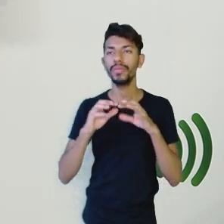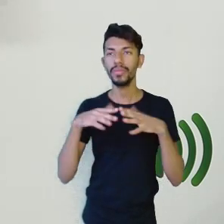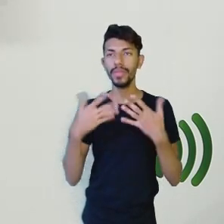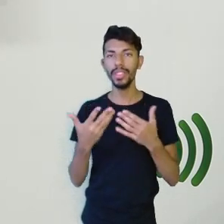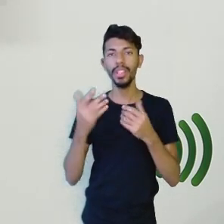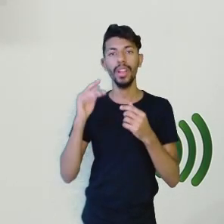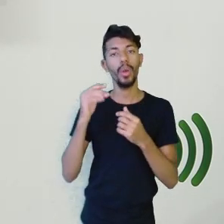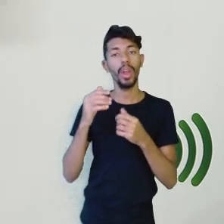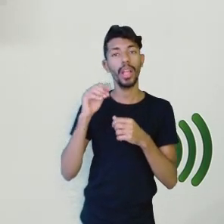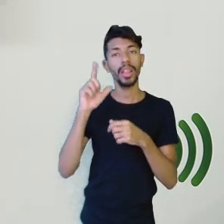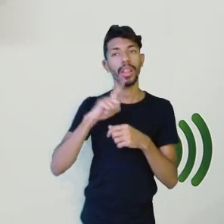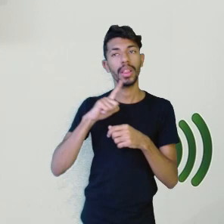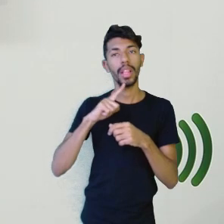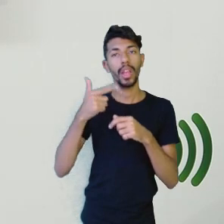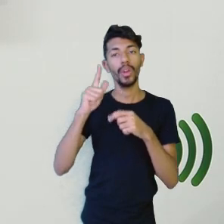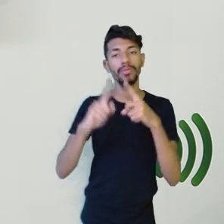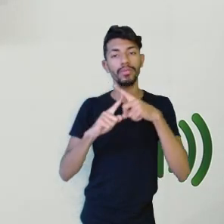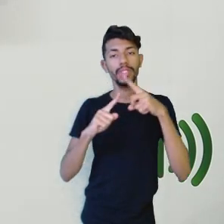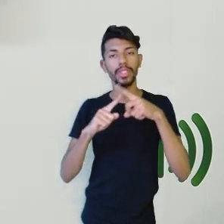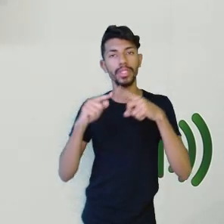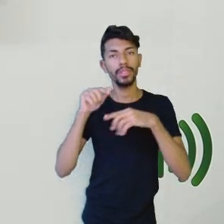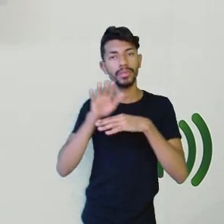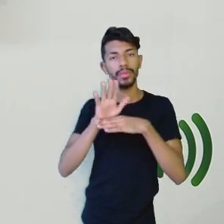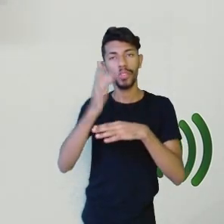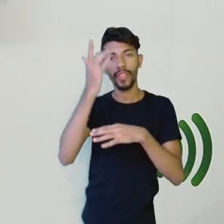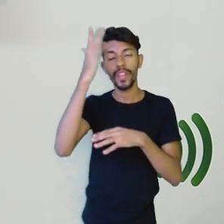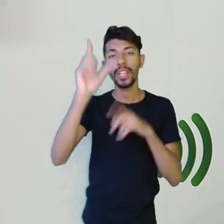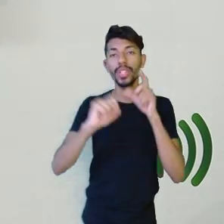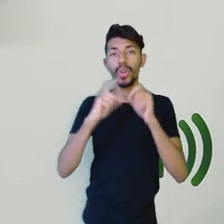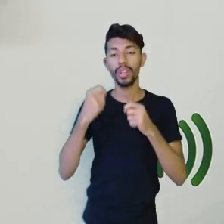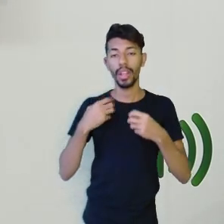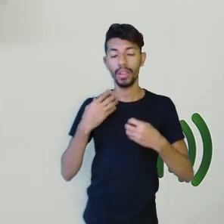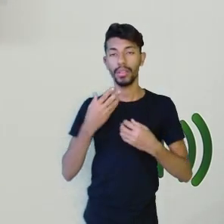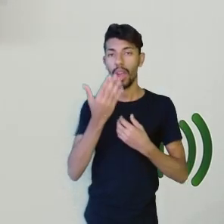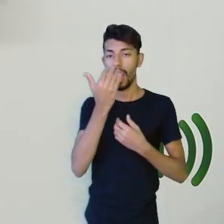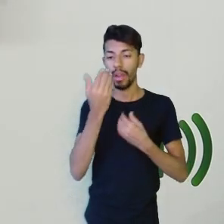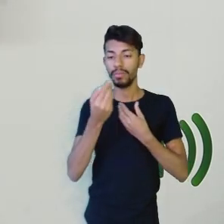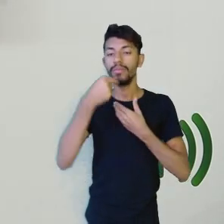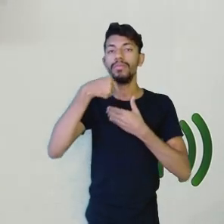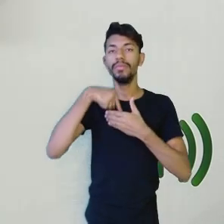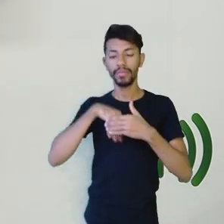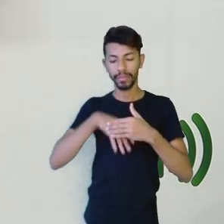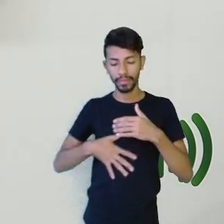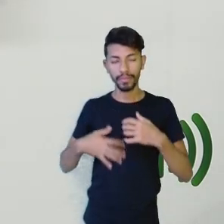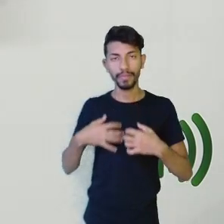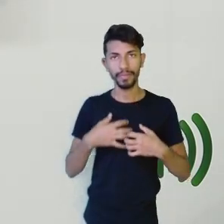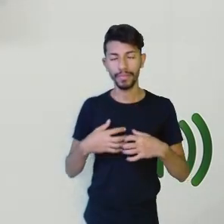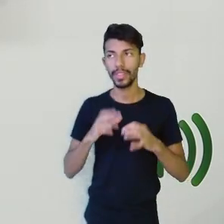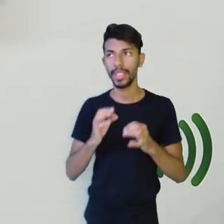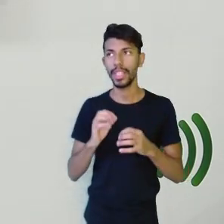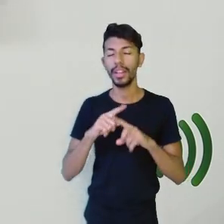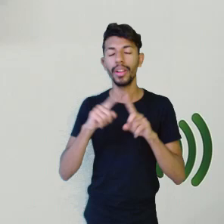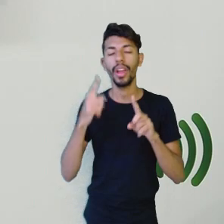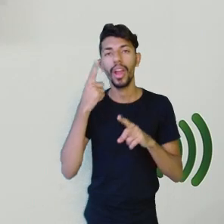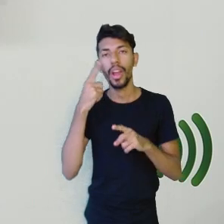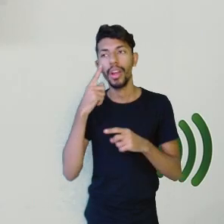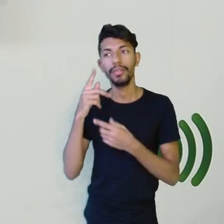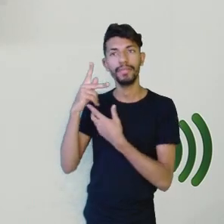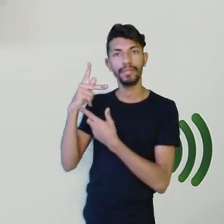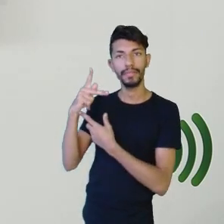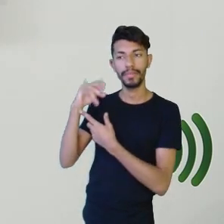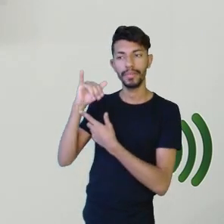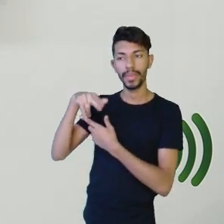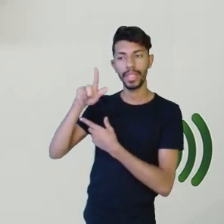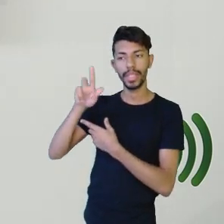a digestão, certo? Olha, os pinguins são os tipos de aves que não voam, mas nadam muito